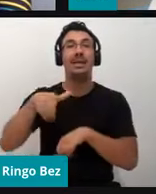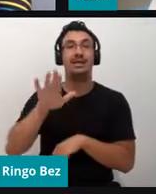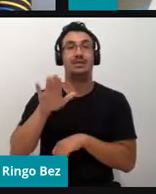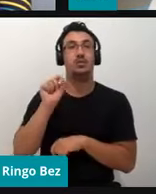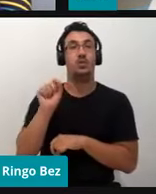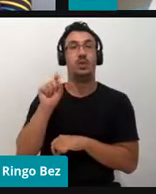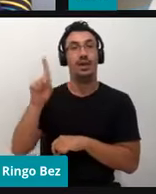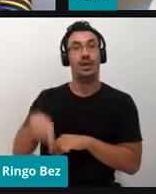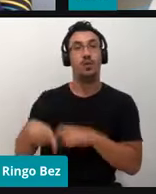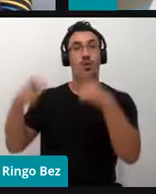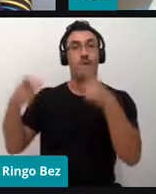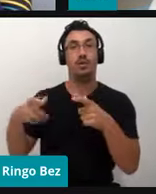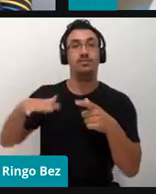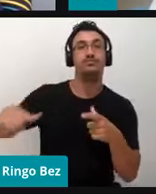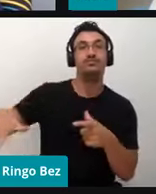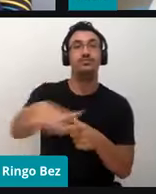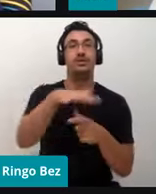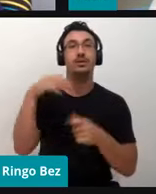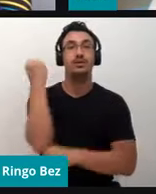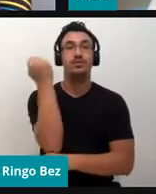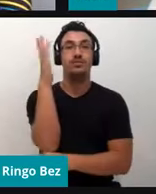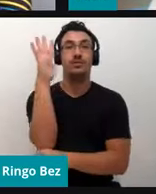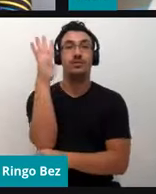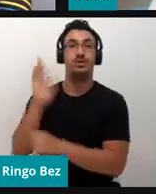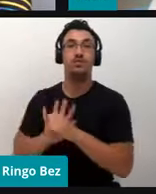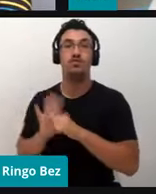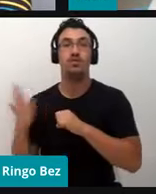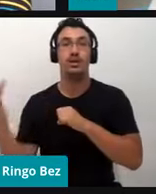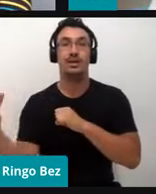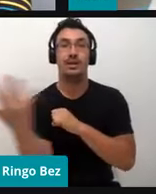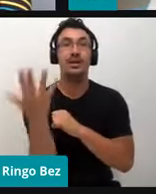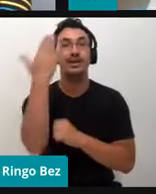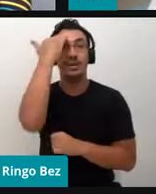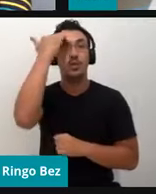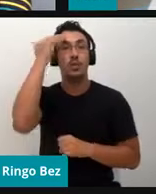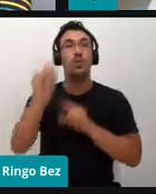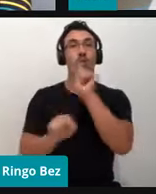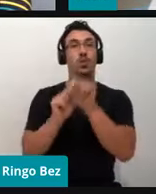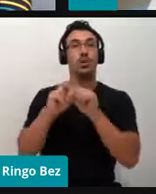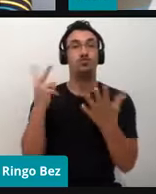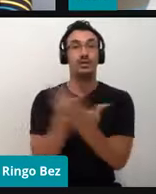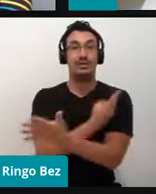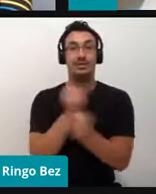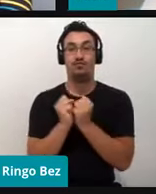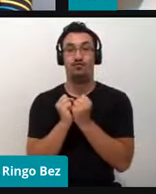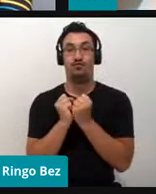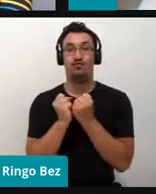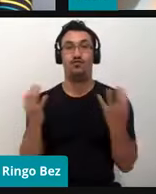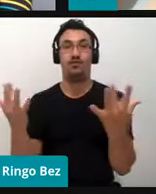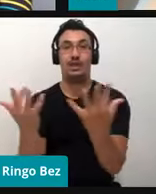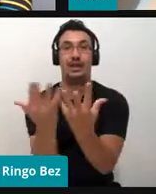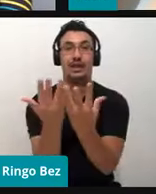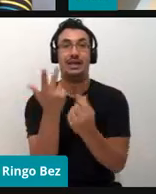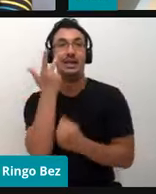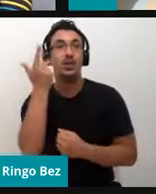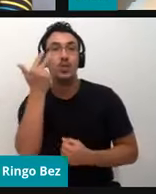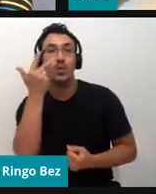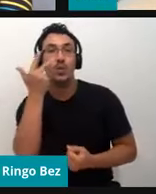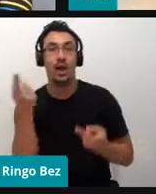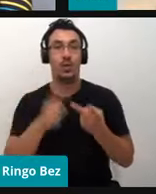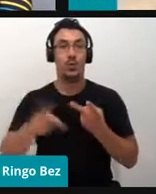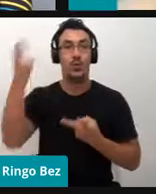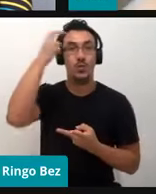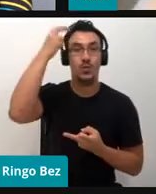cobertura vegetal da bacia hidrográfica. Basta você pensar que a vegetação natural, ou mesmo a cultura,